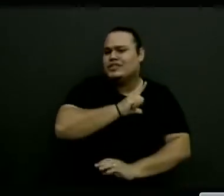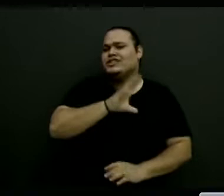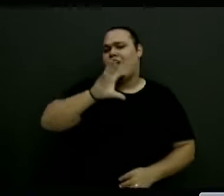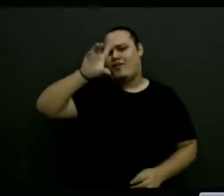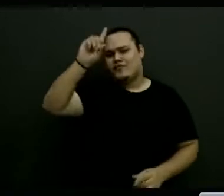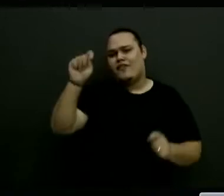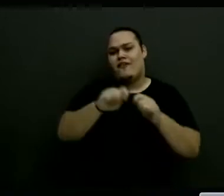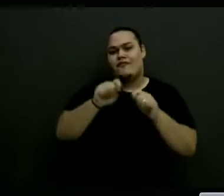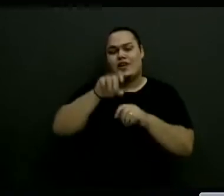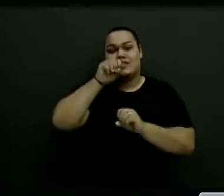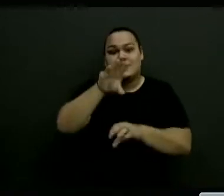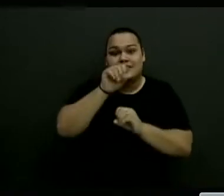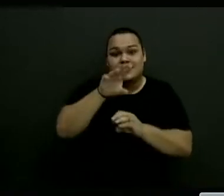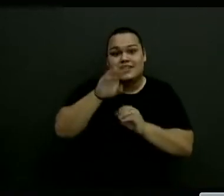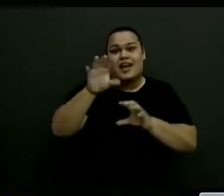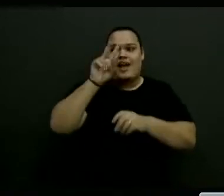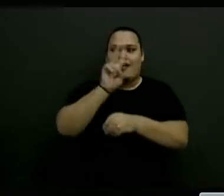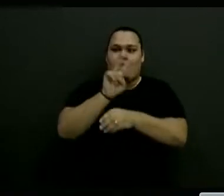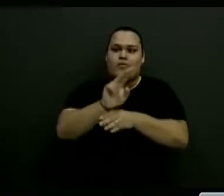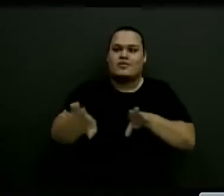profundas necessidades.